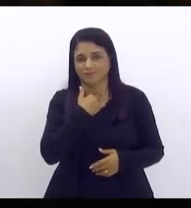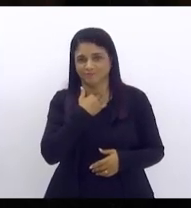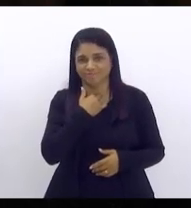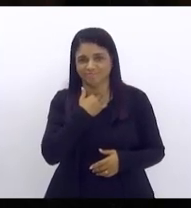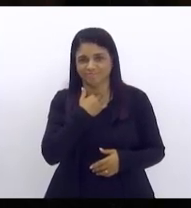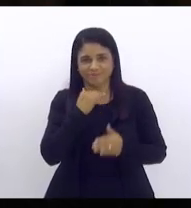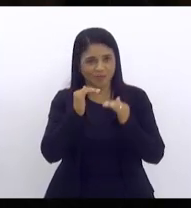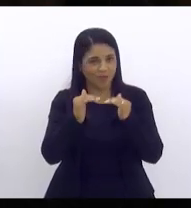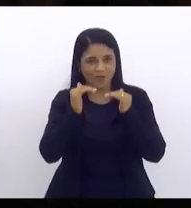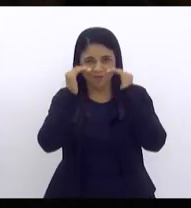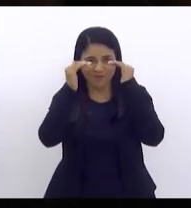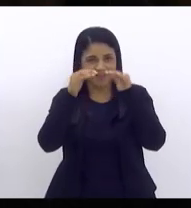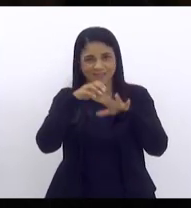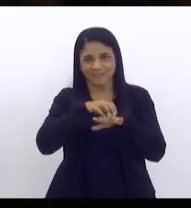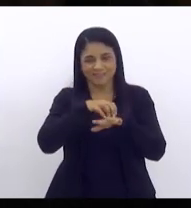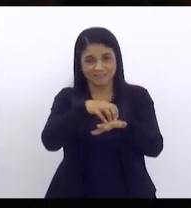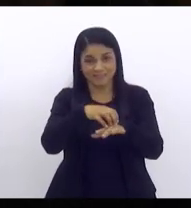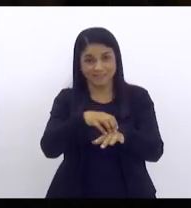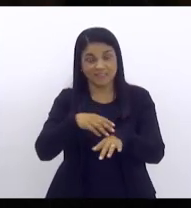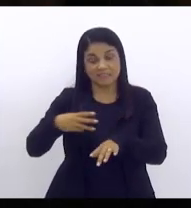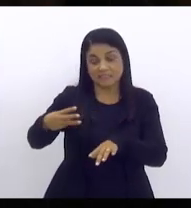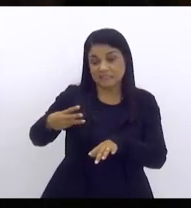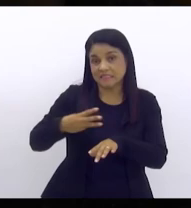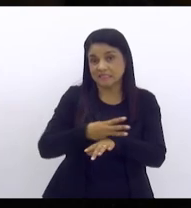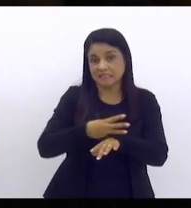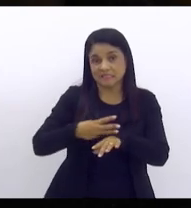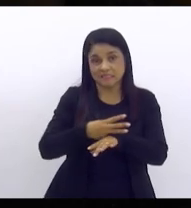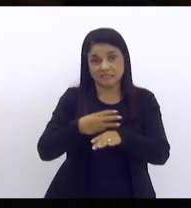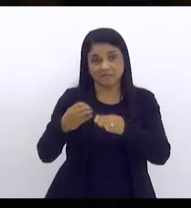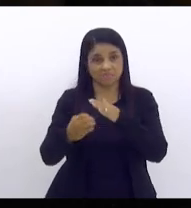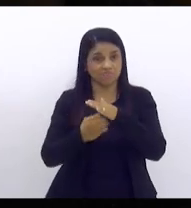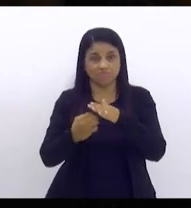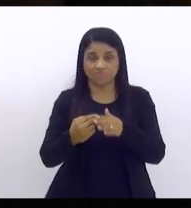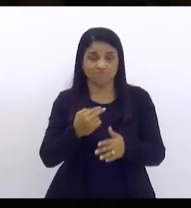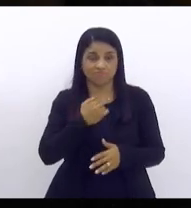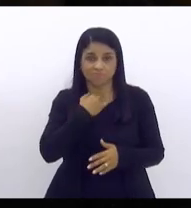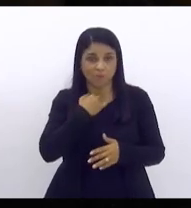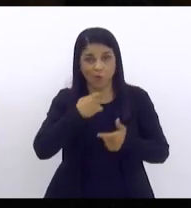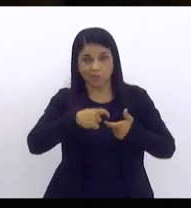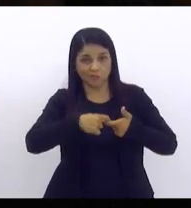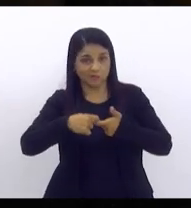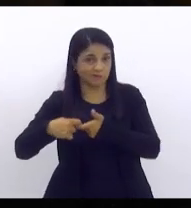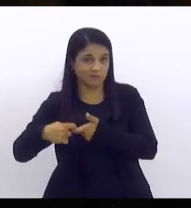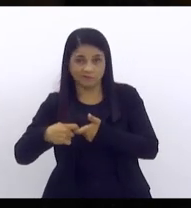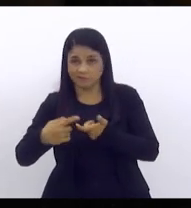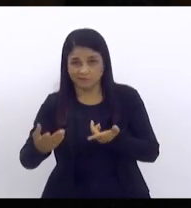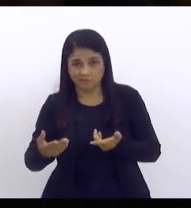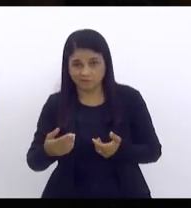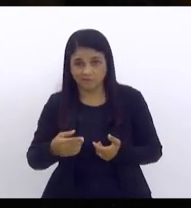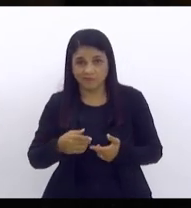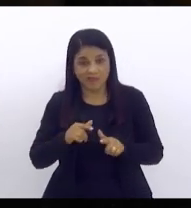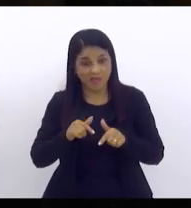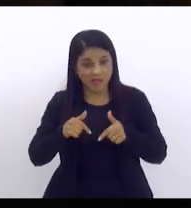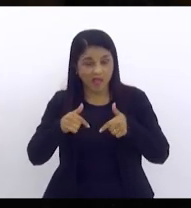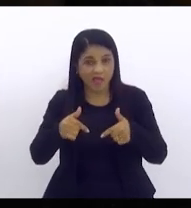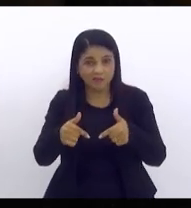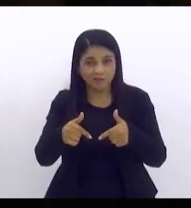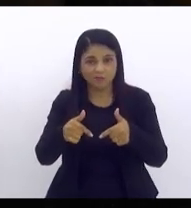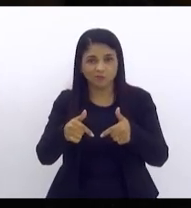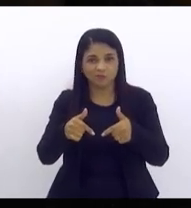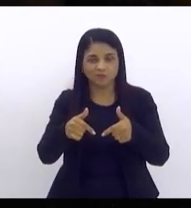terceirizados pela própria firma de reboque. Qualquer ato dessas pessoas são atos